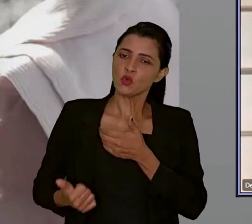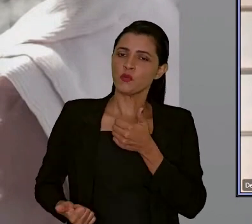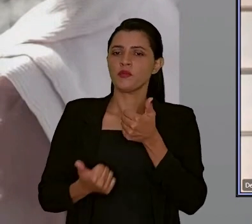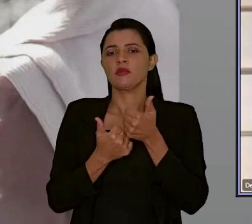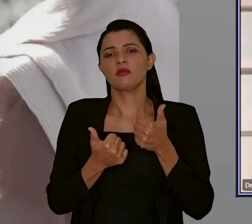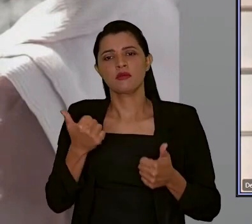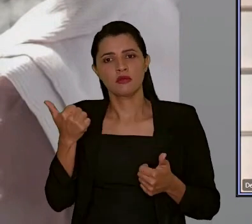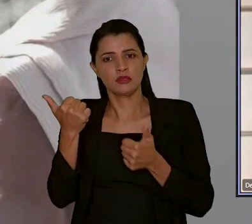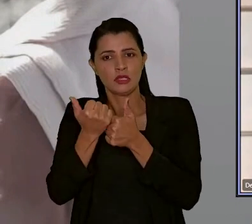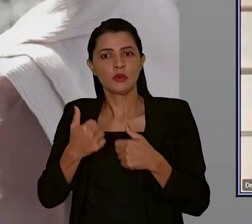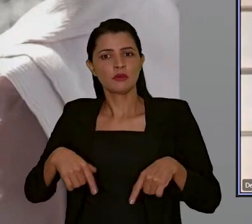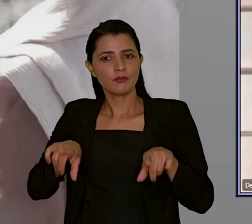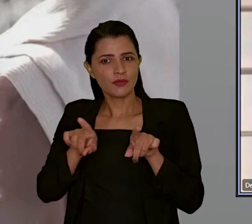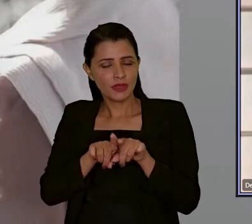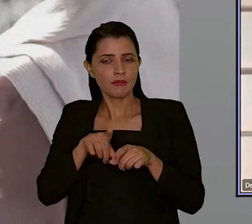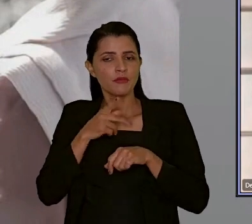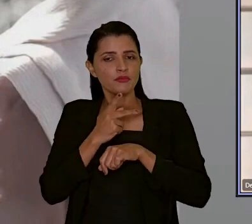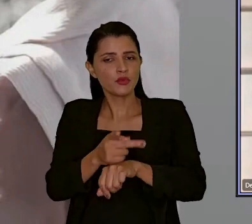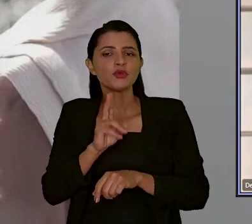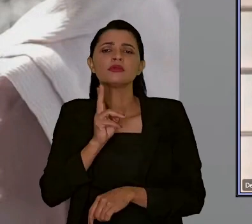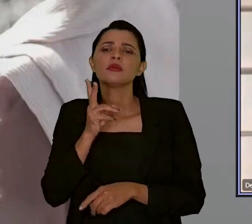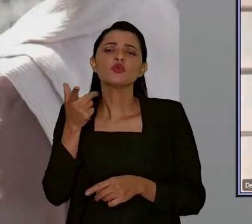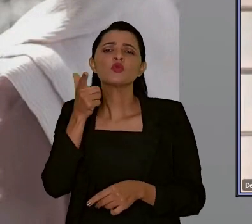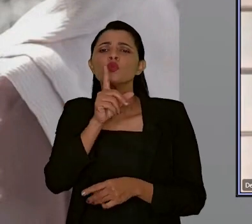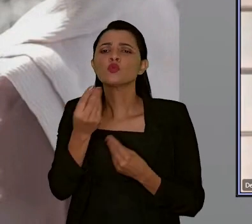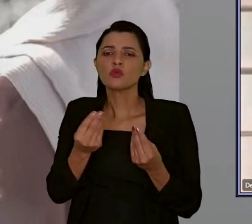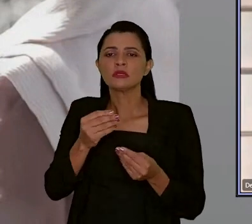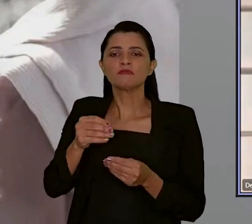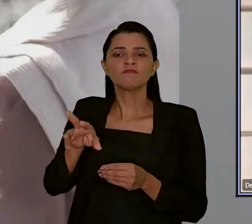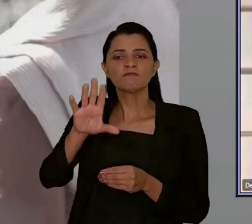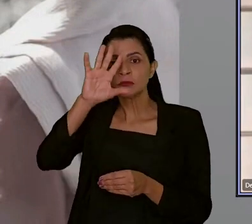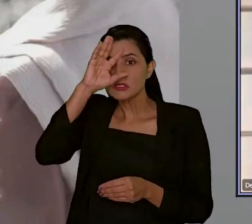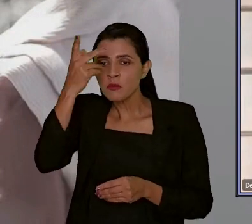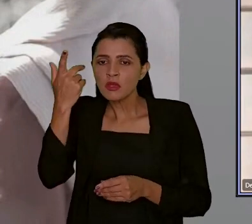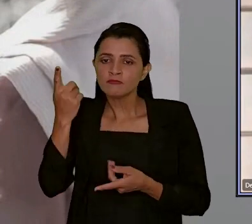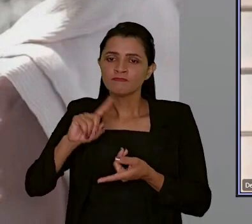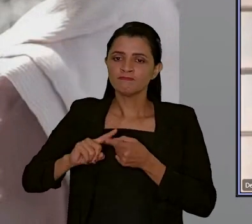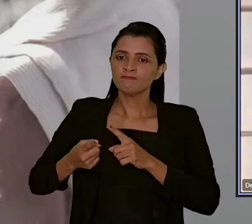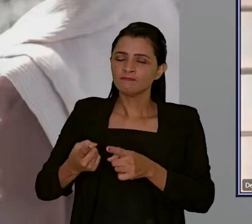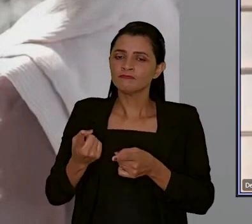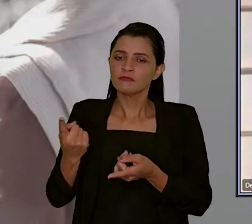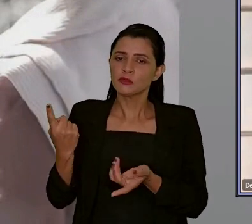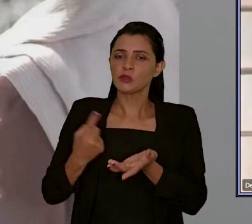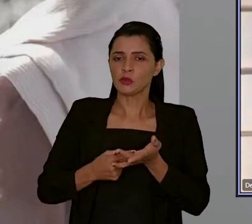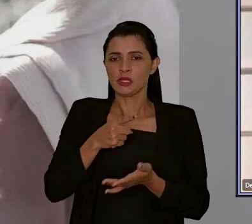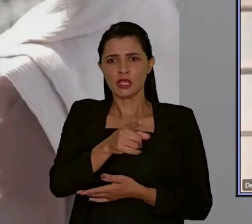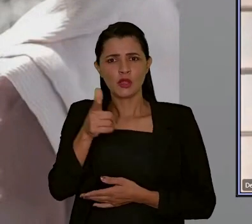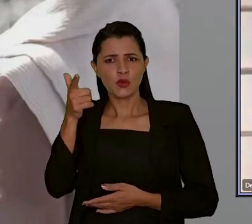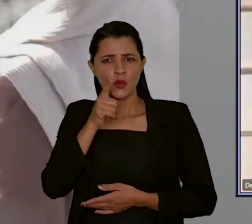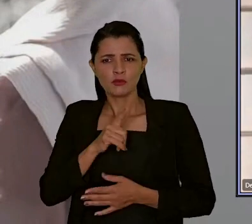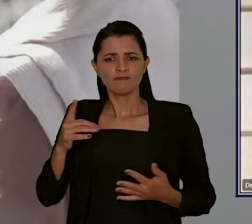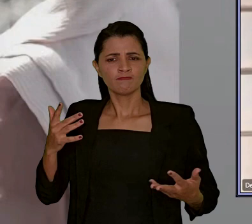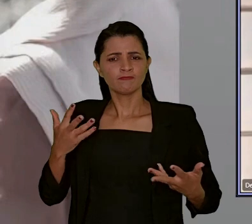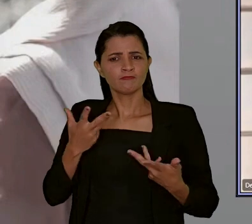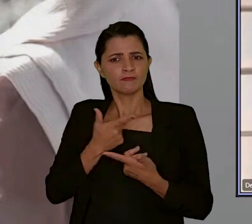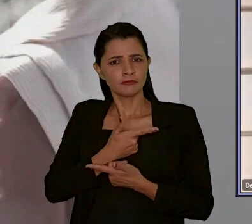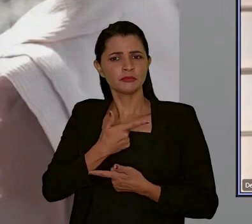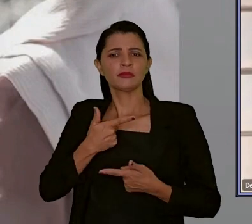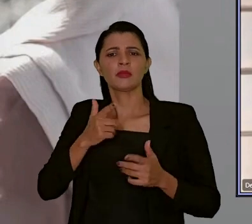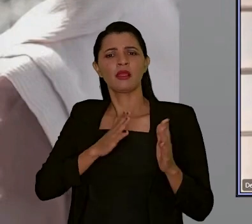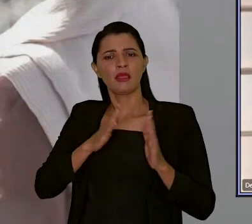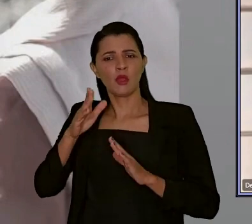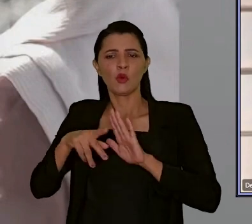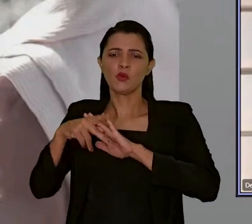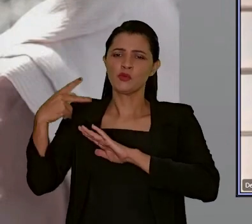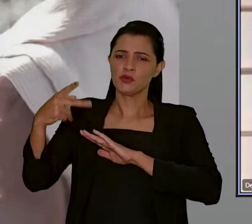e, por fim, a busca, sempre que possível, das soluções conciliadas. Ele conseguiu, magistralmente, cumprir o